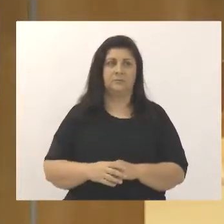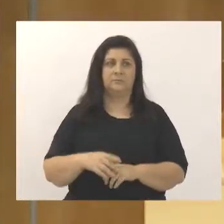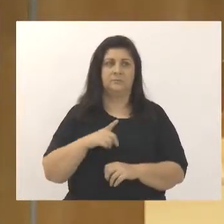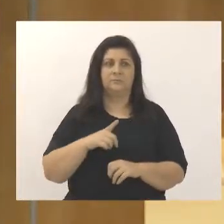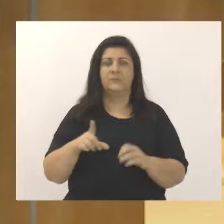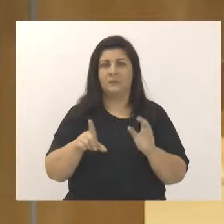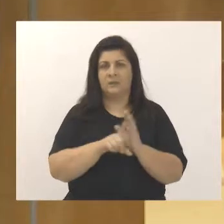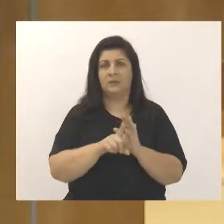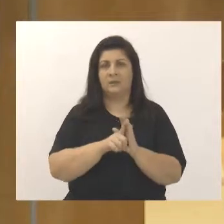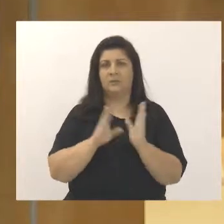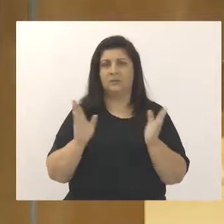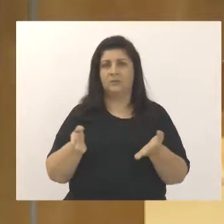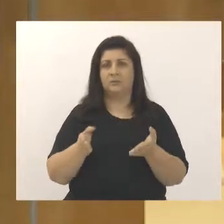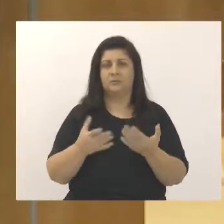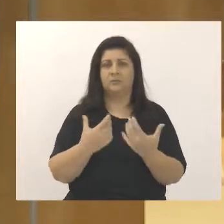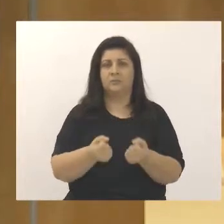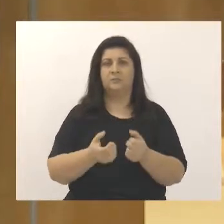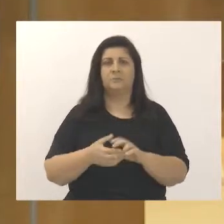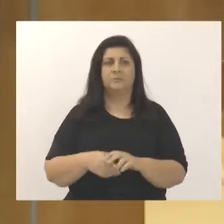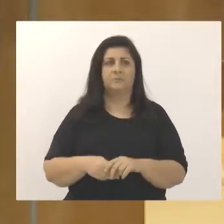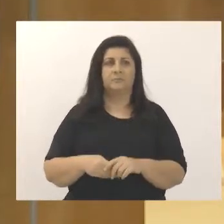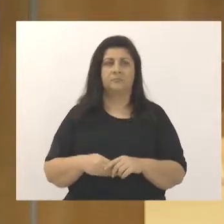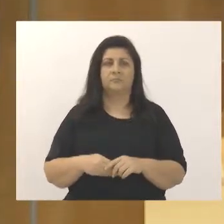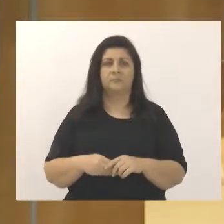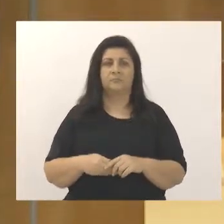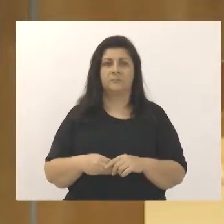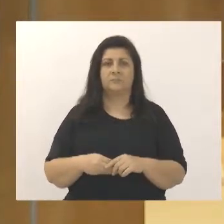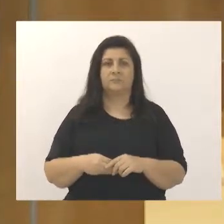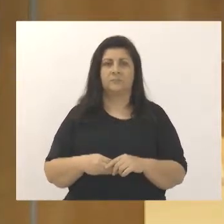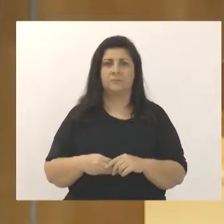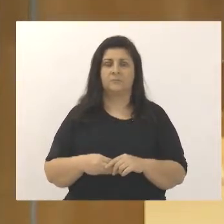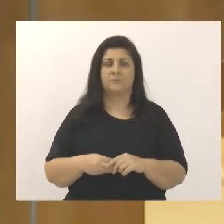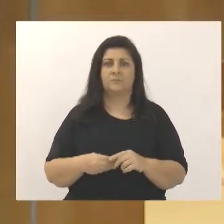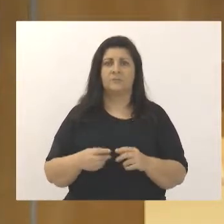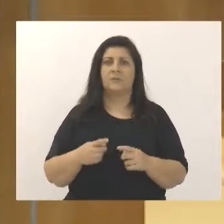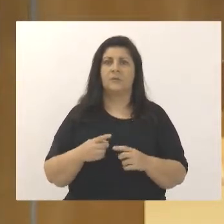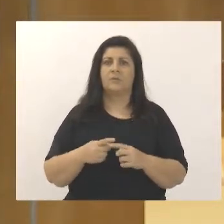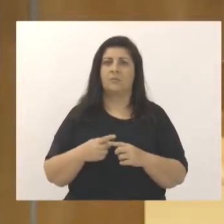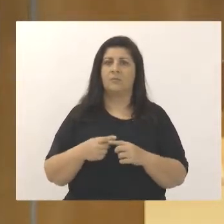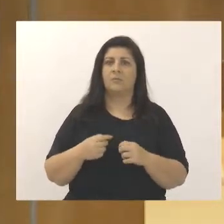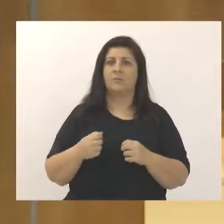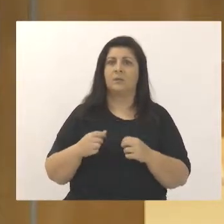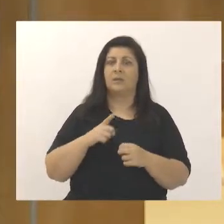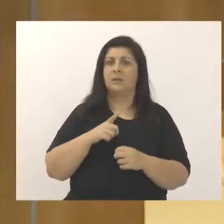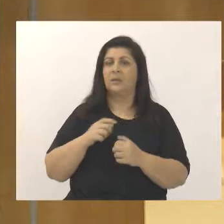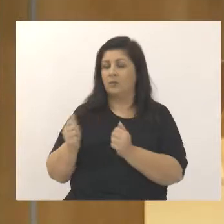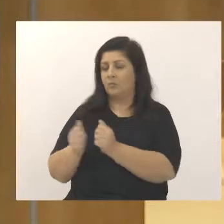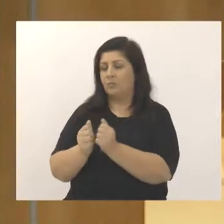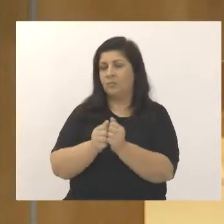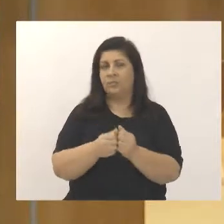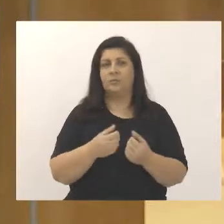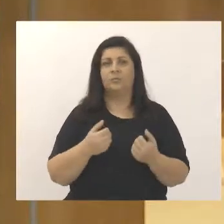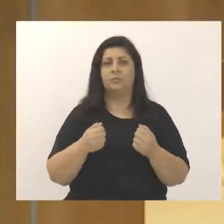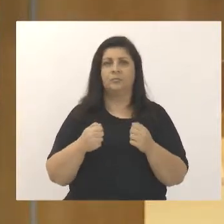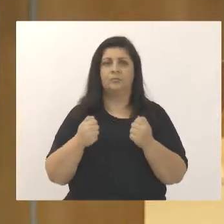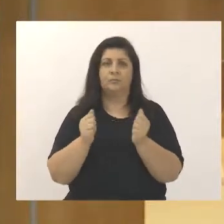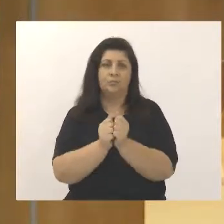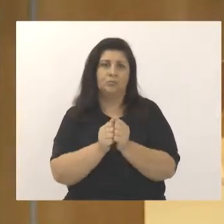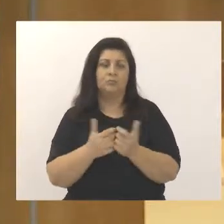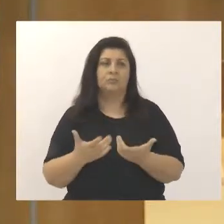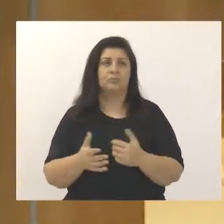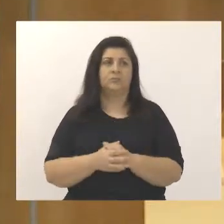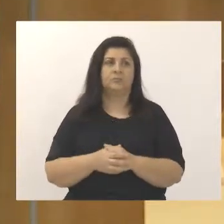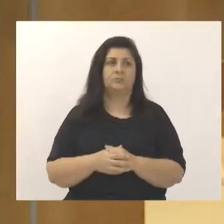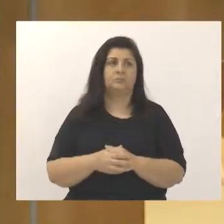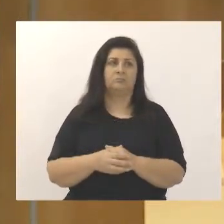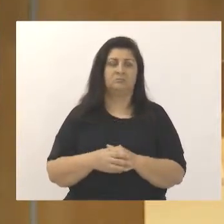acompanhando, quando foi falado para o Valmir, solicitado pela acompanhante. Então eu acho que, independente do meu voto,